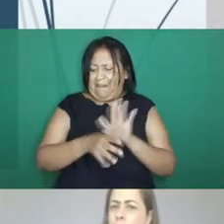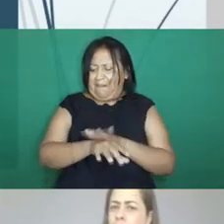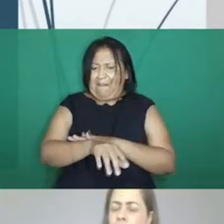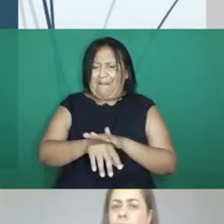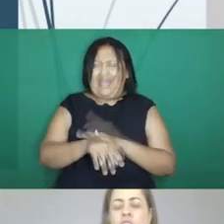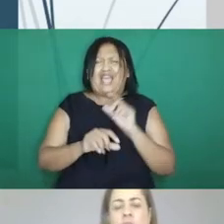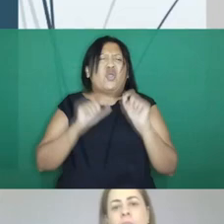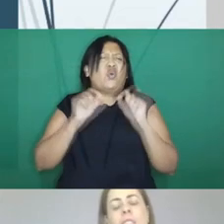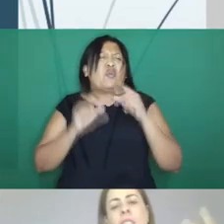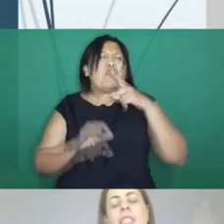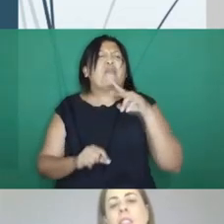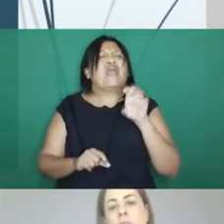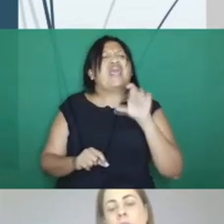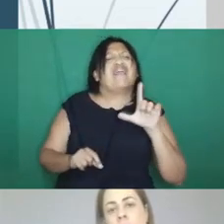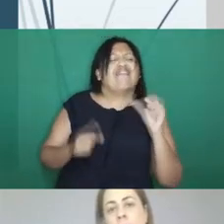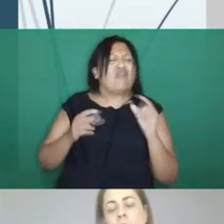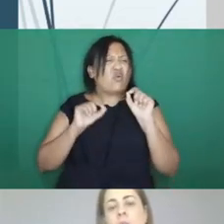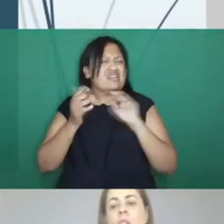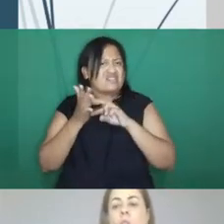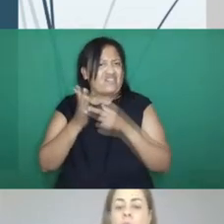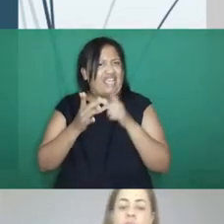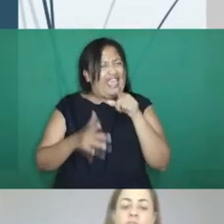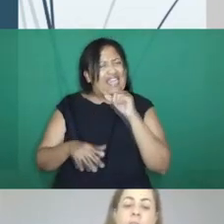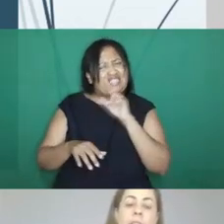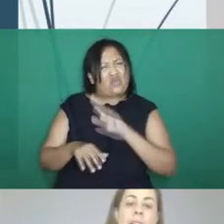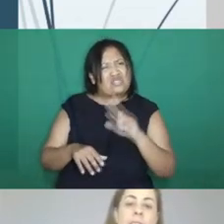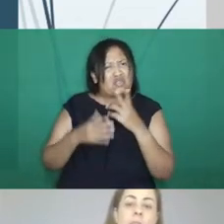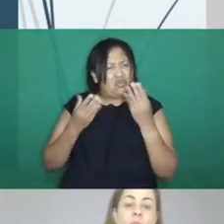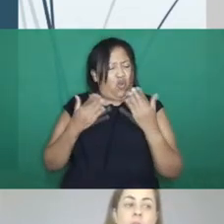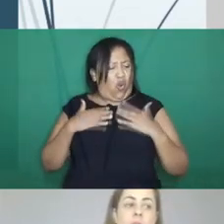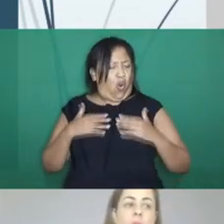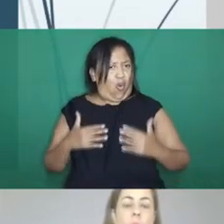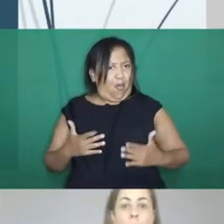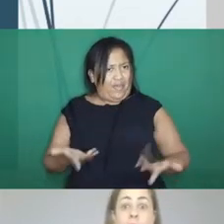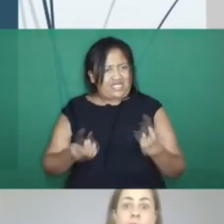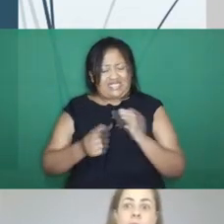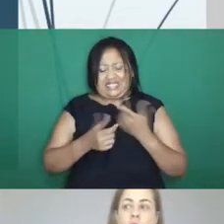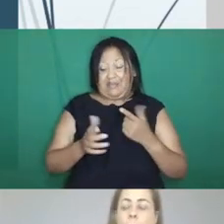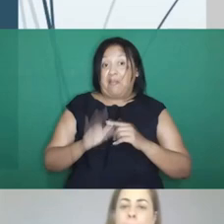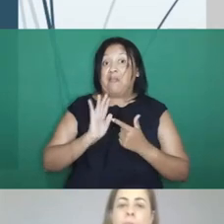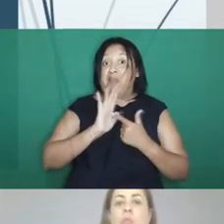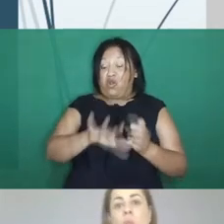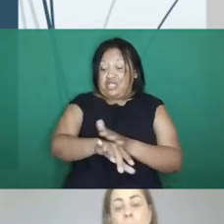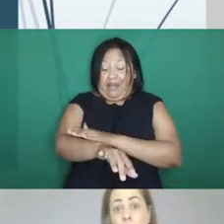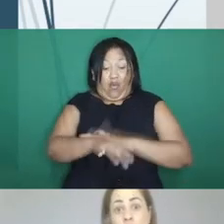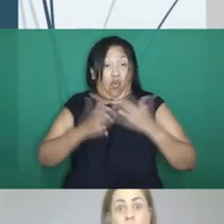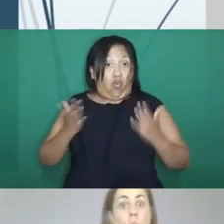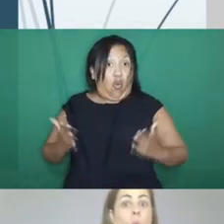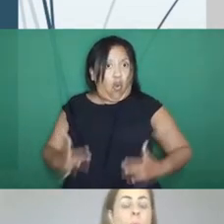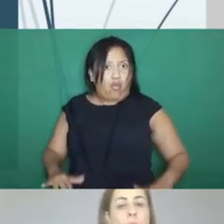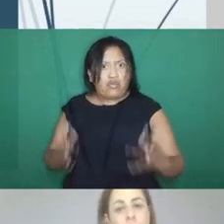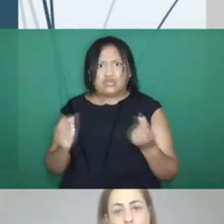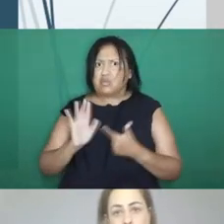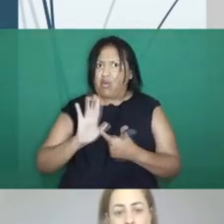muita pele o que a gente tá entendendo dessa expressão ou seja ela tá usando roupas que deixam a pele muito amostra